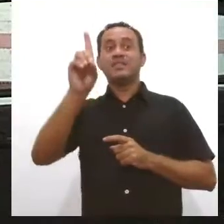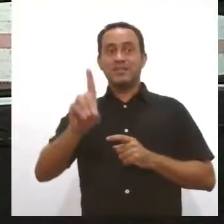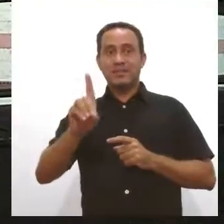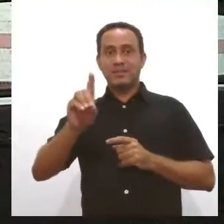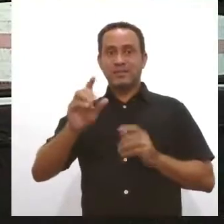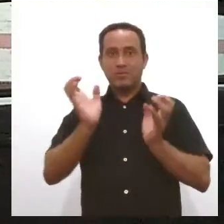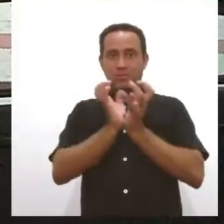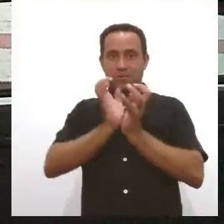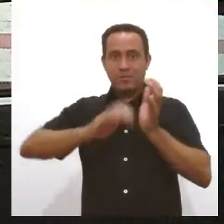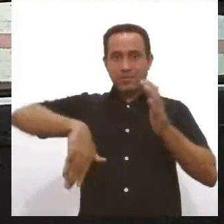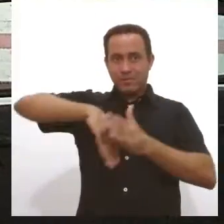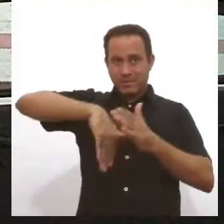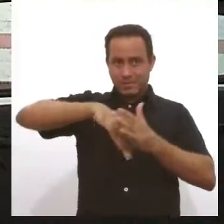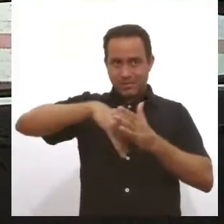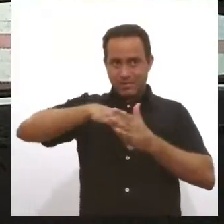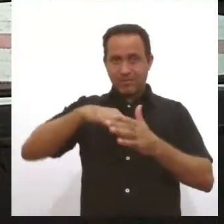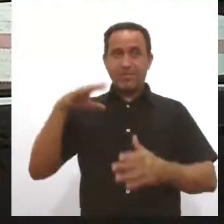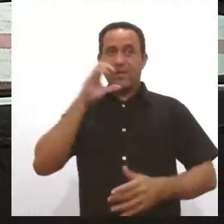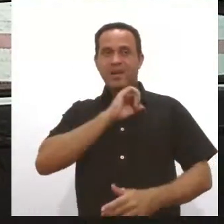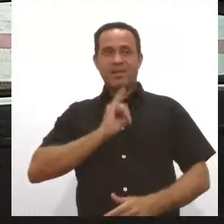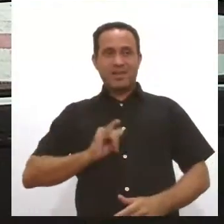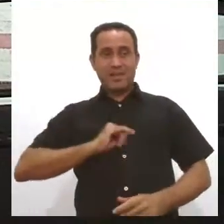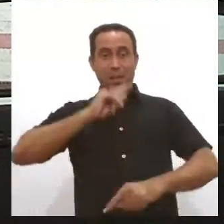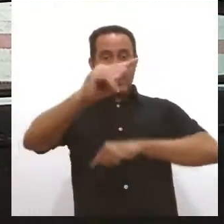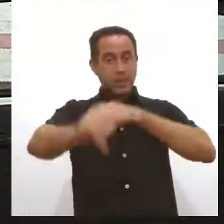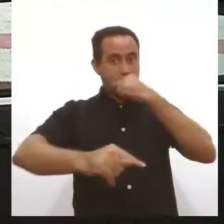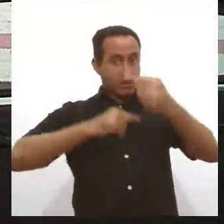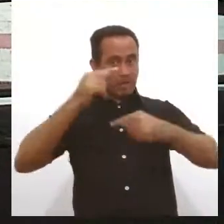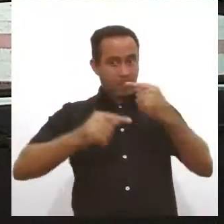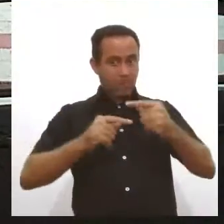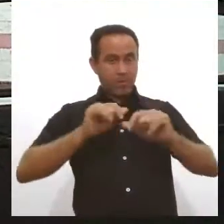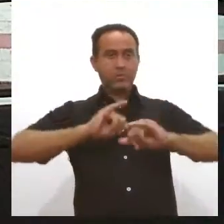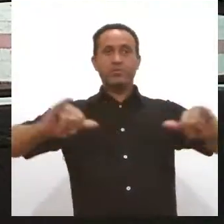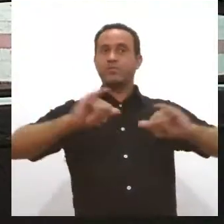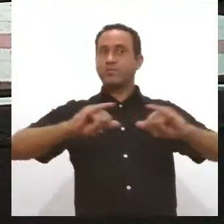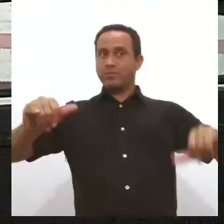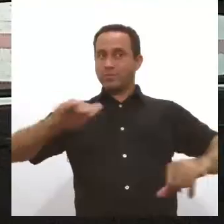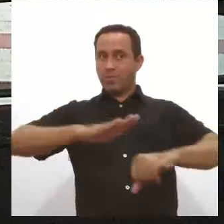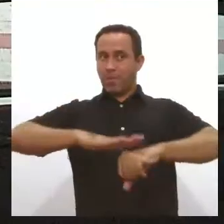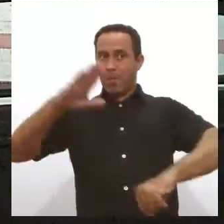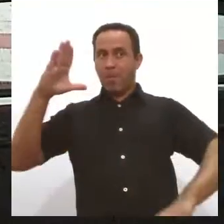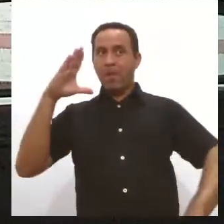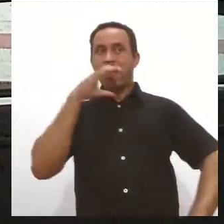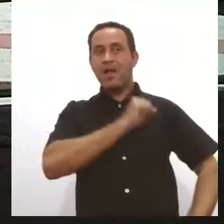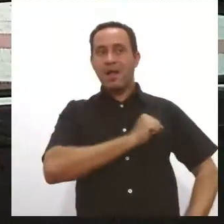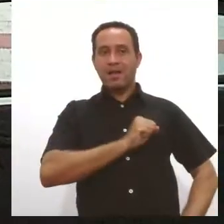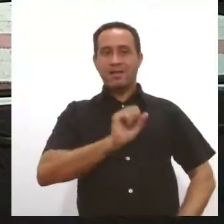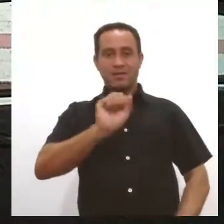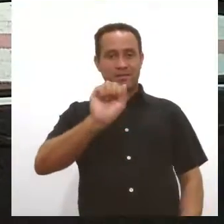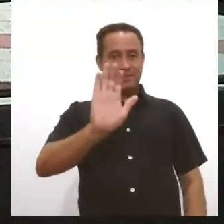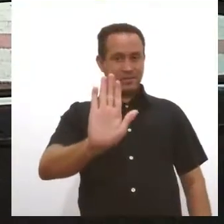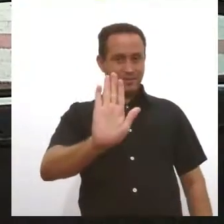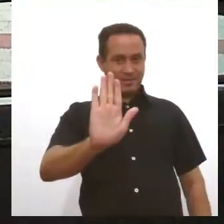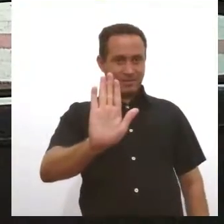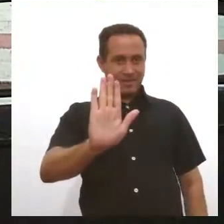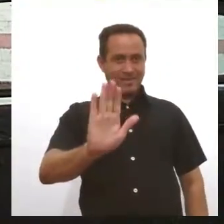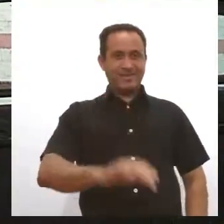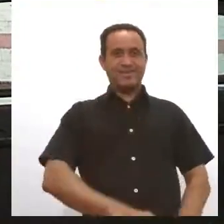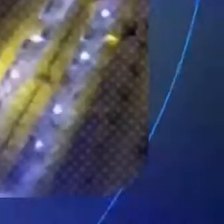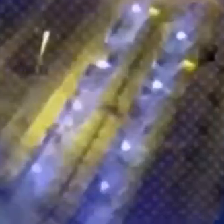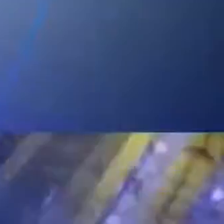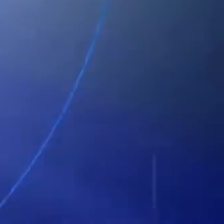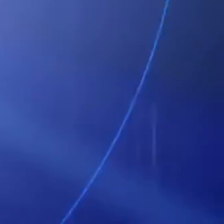time do Itabaiana. Agora a gente vai um rápido intervalo e na volta a gente traz muito mais informação para você no Alésio Notícia. Não sai daí, a gente volta